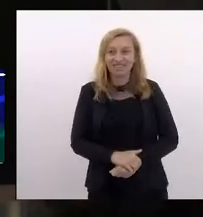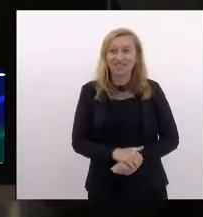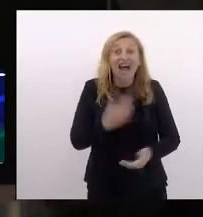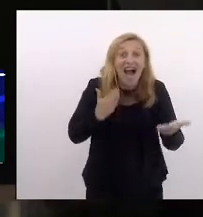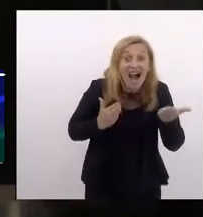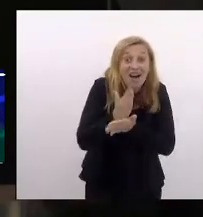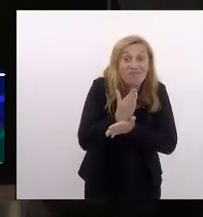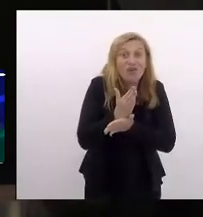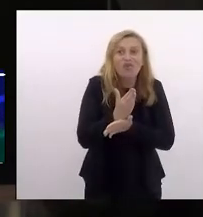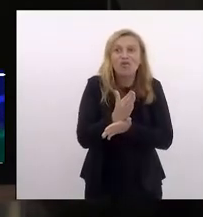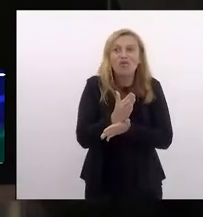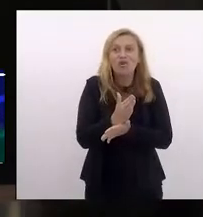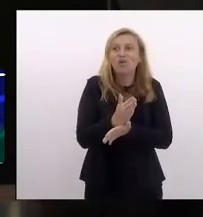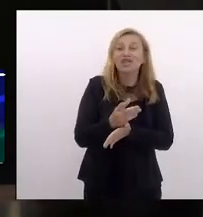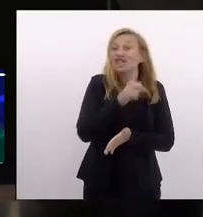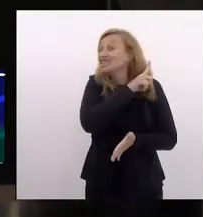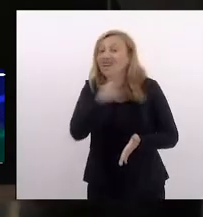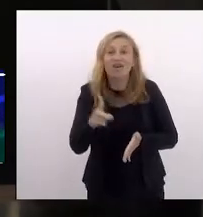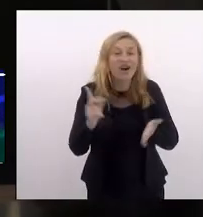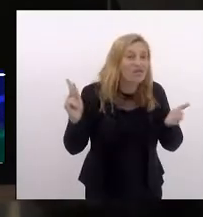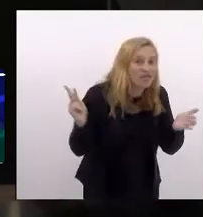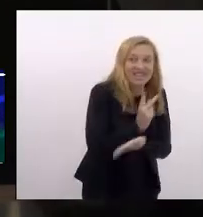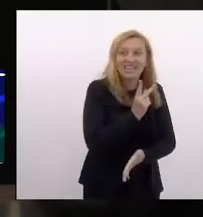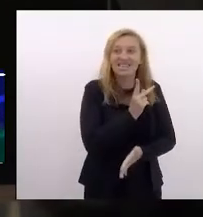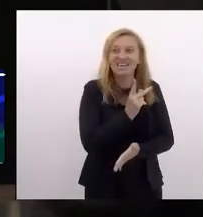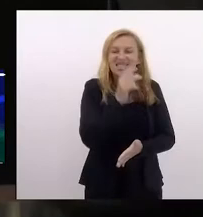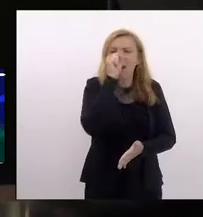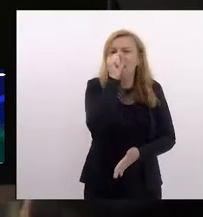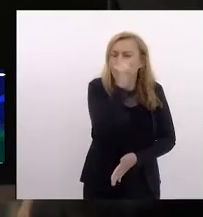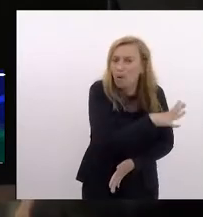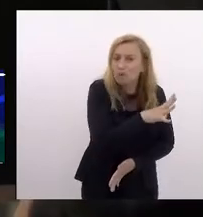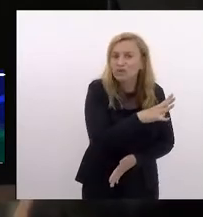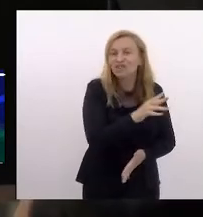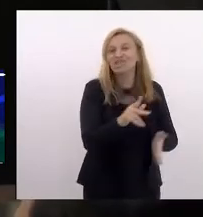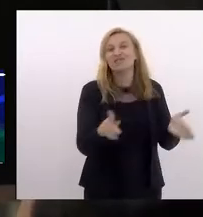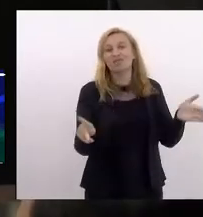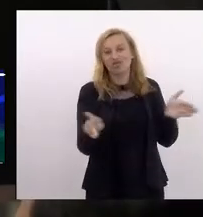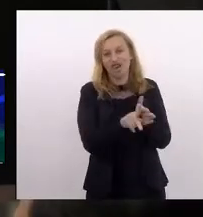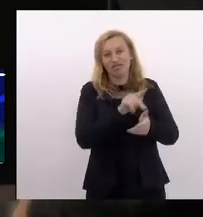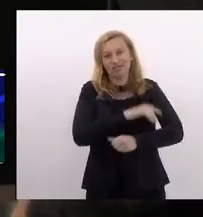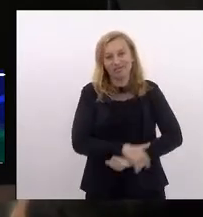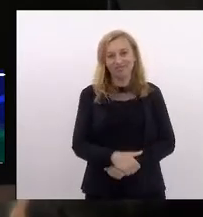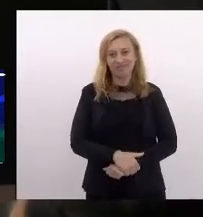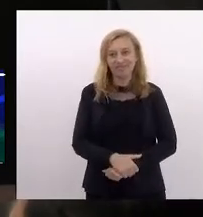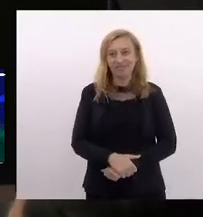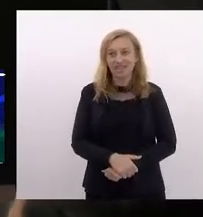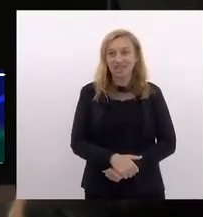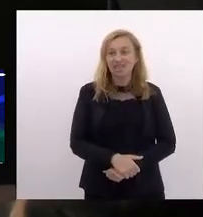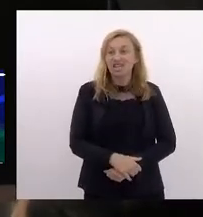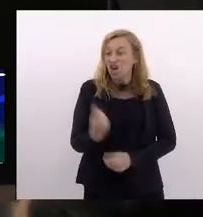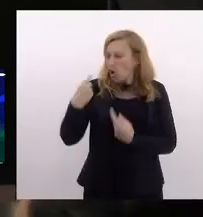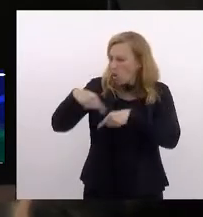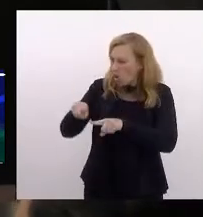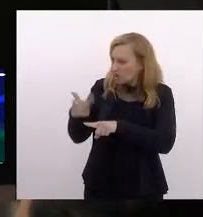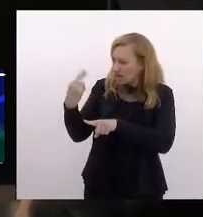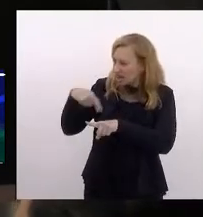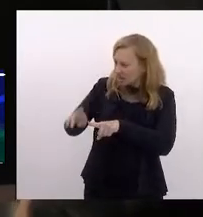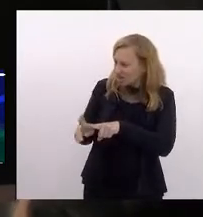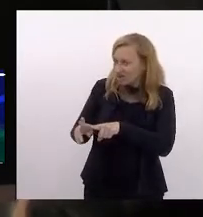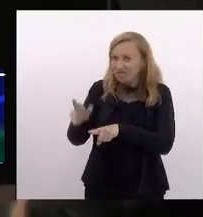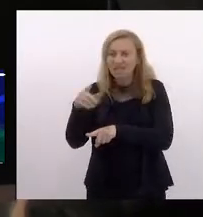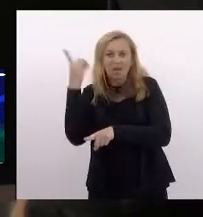aprovou o que não vai acontecer essa absurdo desse projeto e tolerante do